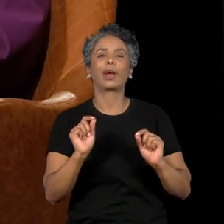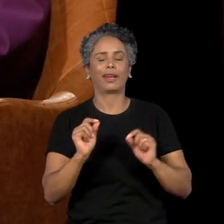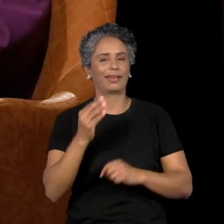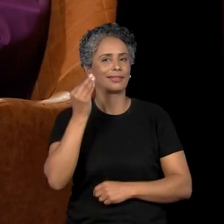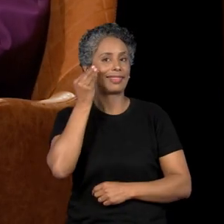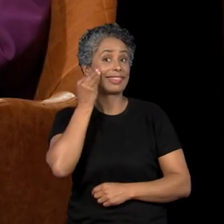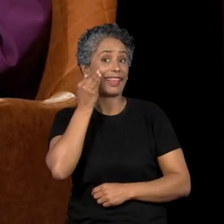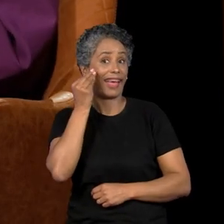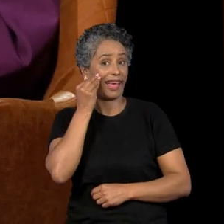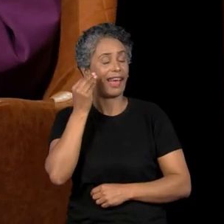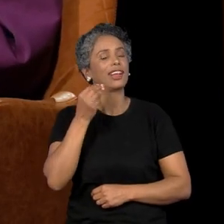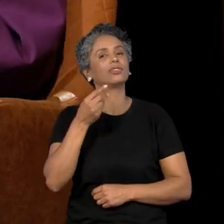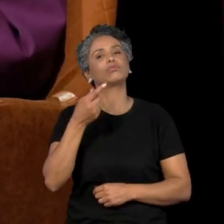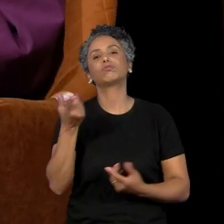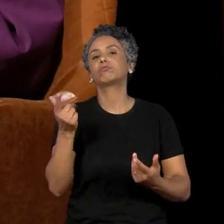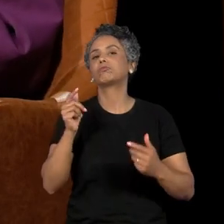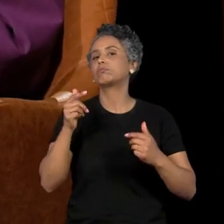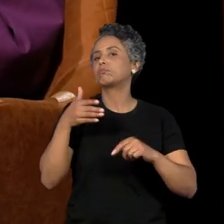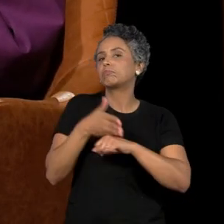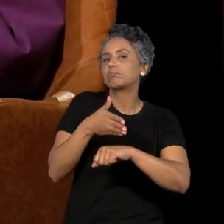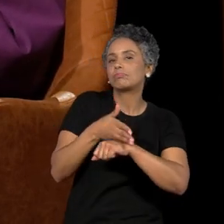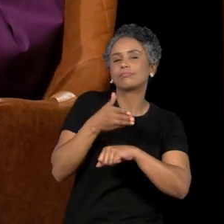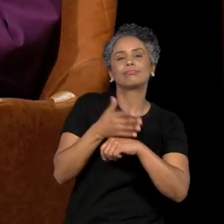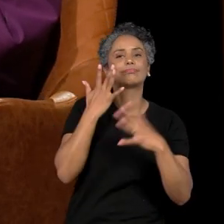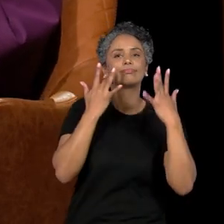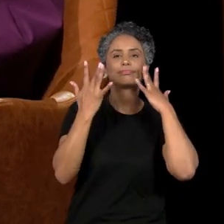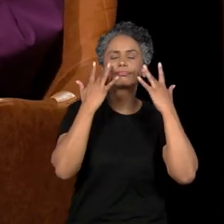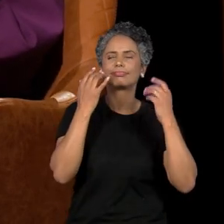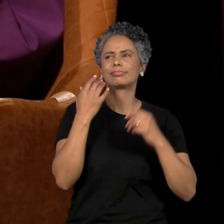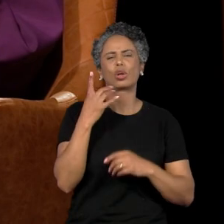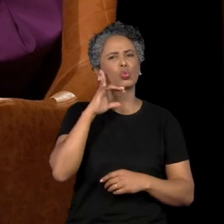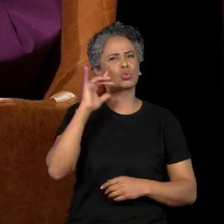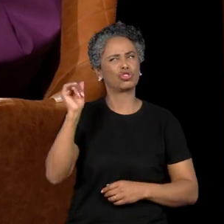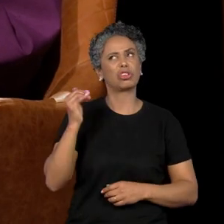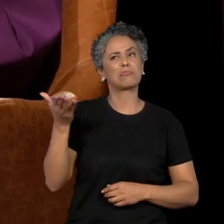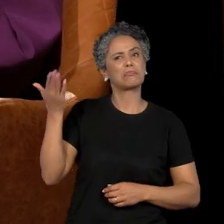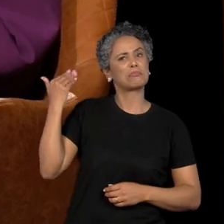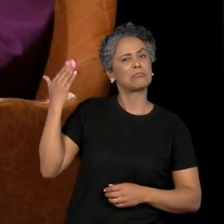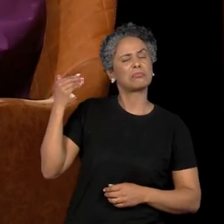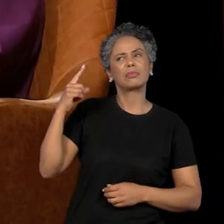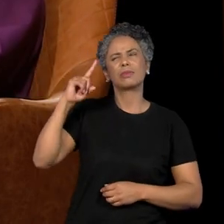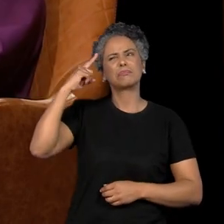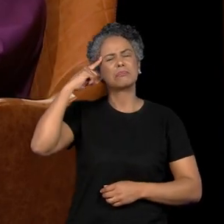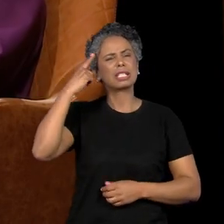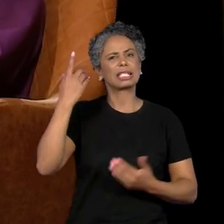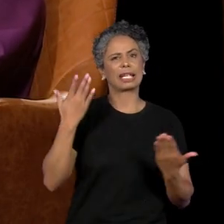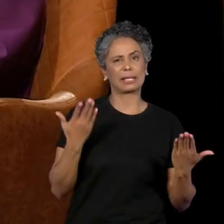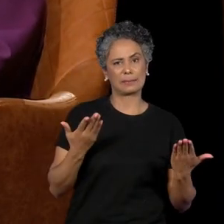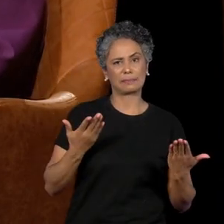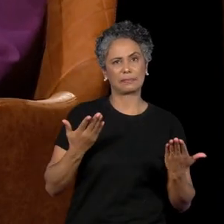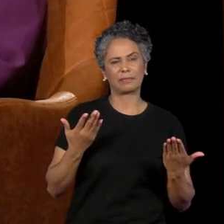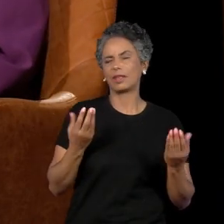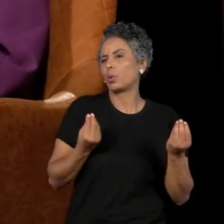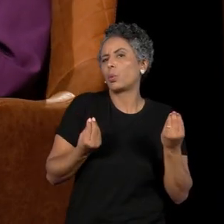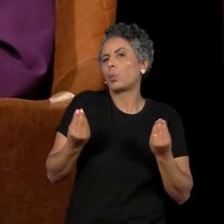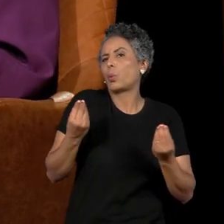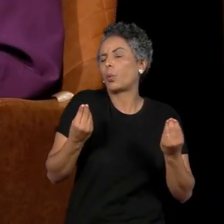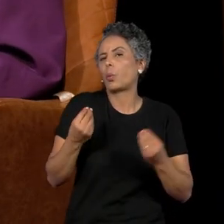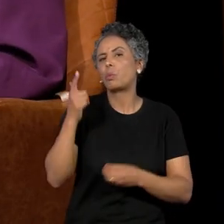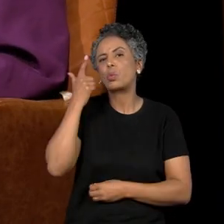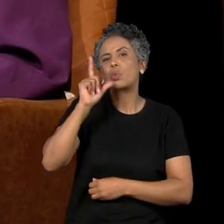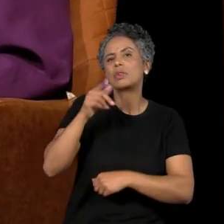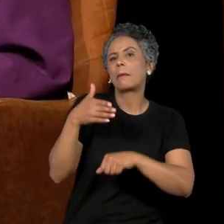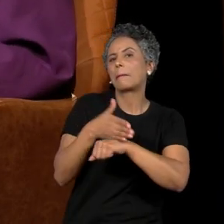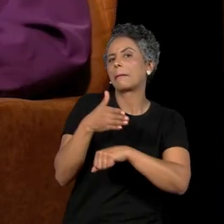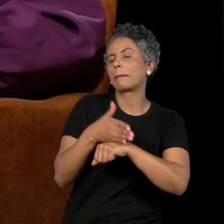fiz peça, fiz... E um dia eu vi dois rapazes assim com uma calça